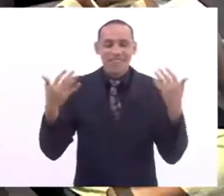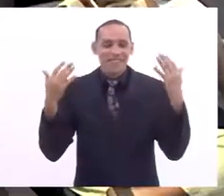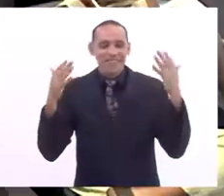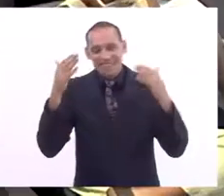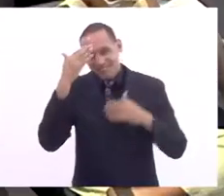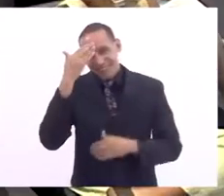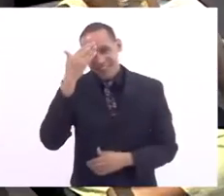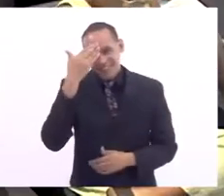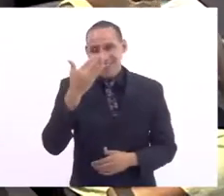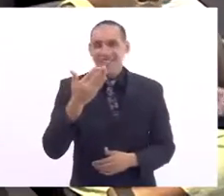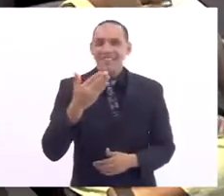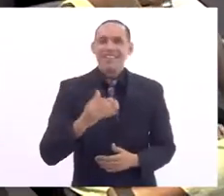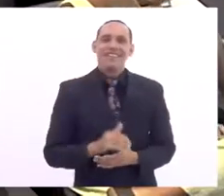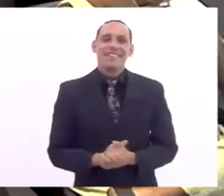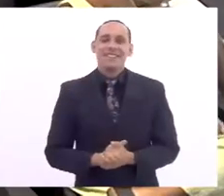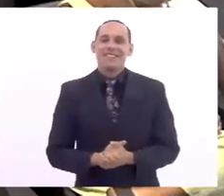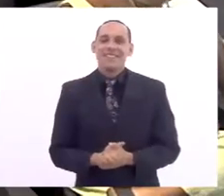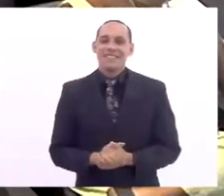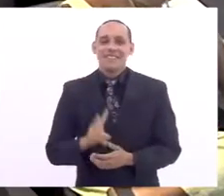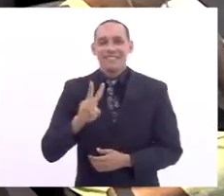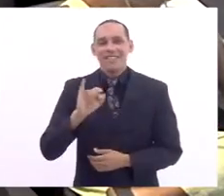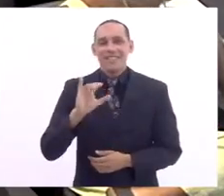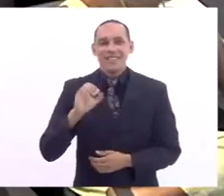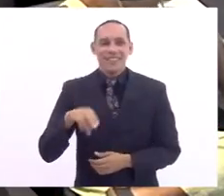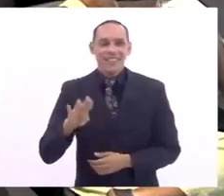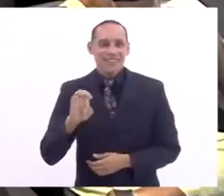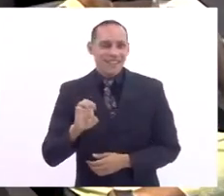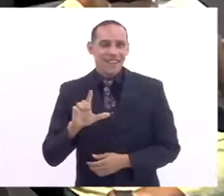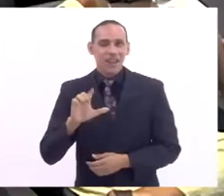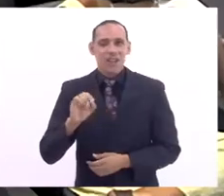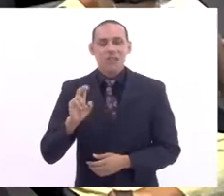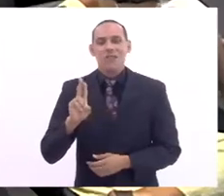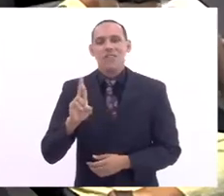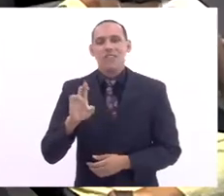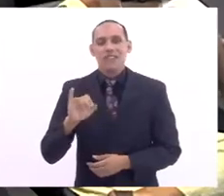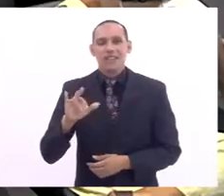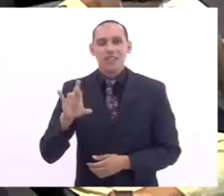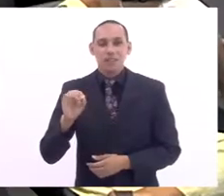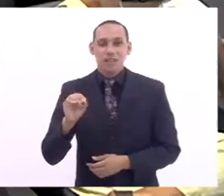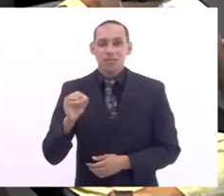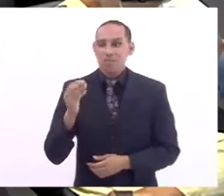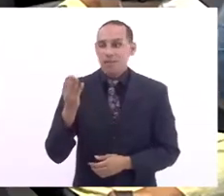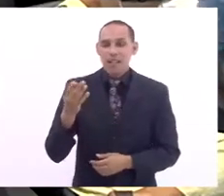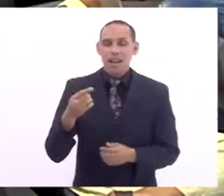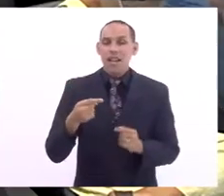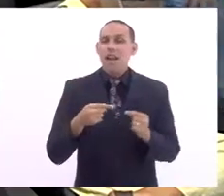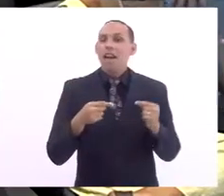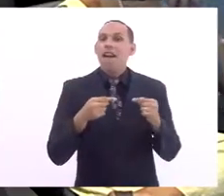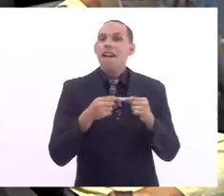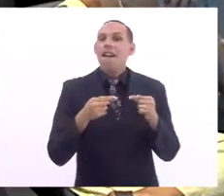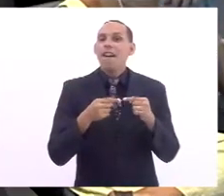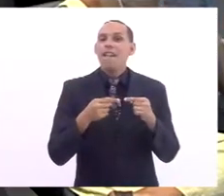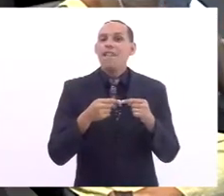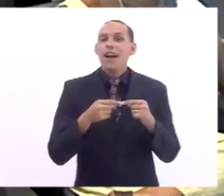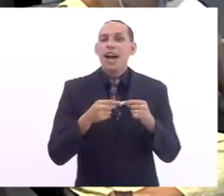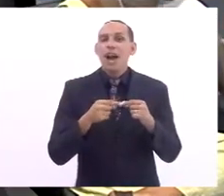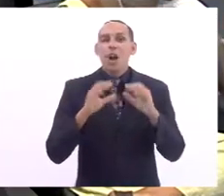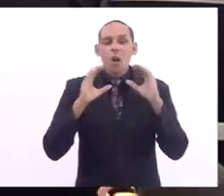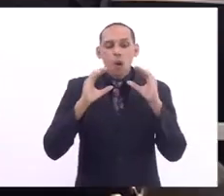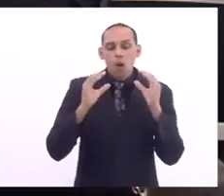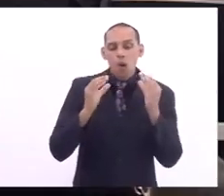obrigado Vicente Loureiro a gente faz alusão a conferência Regional Metropolitana